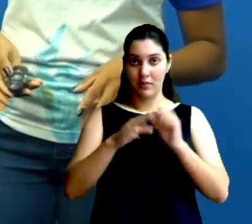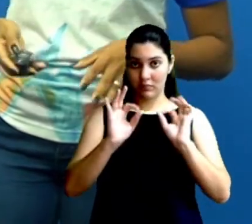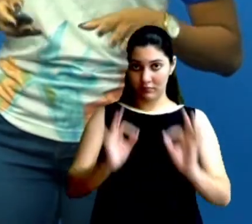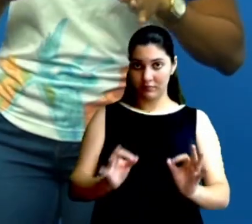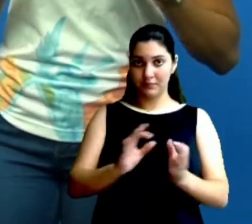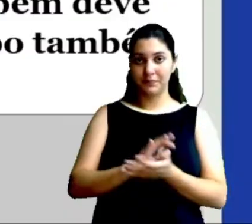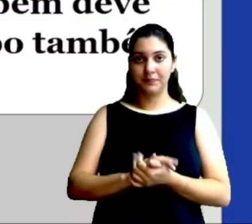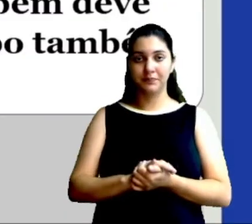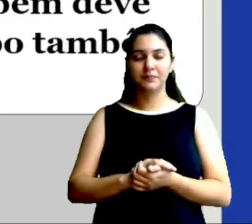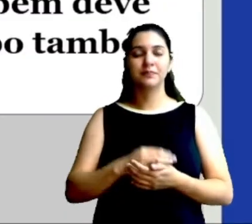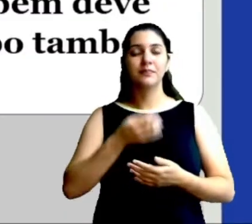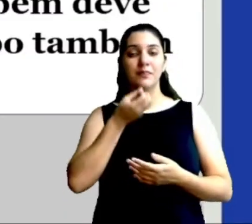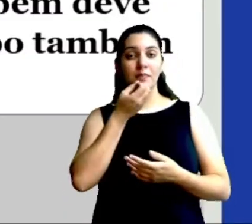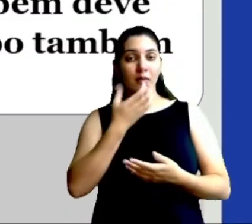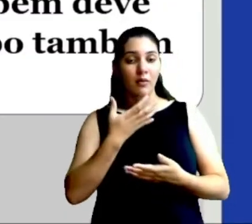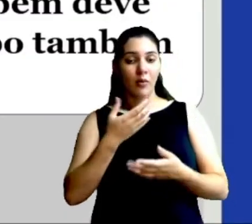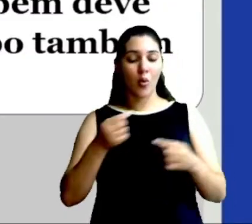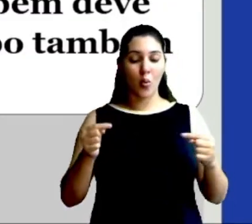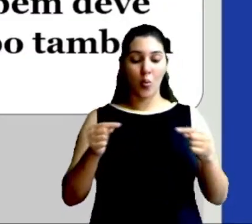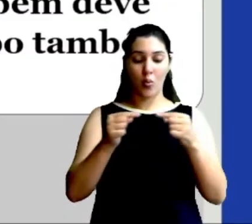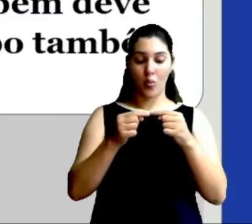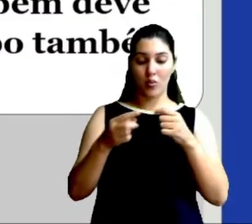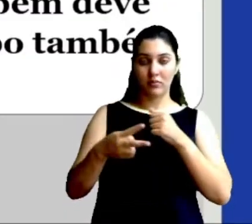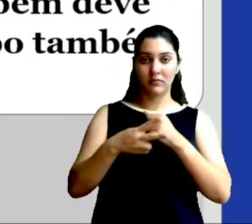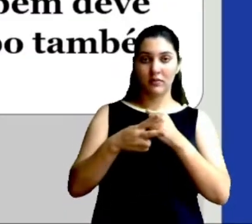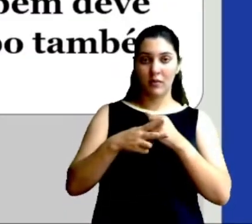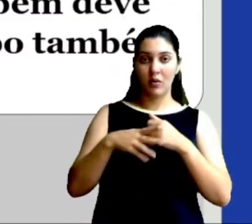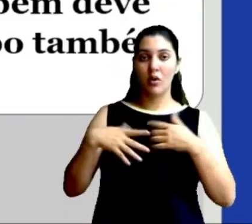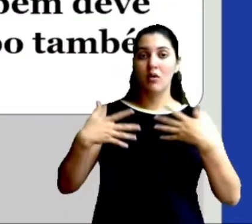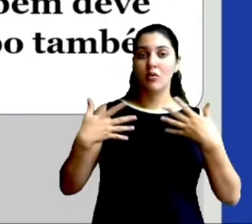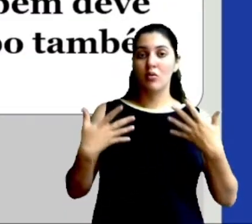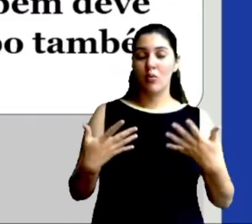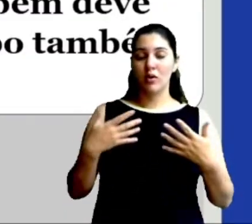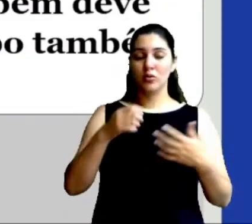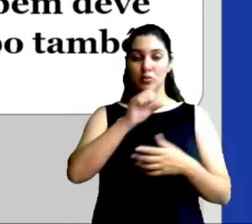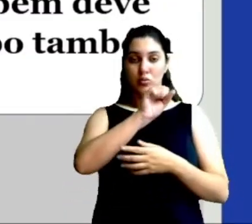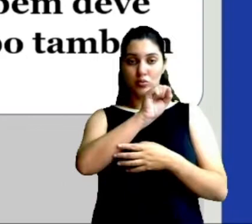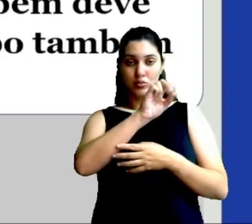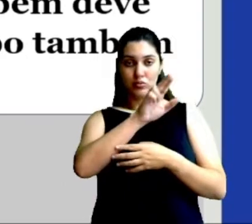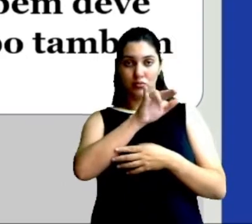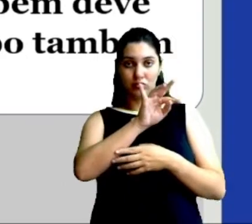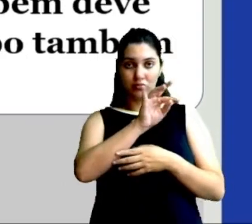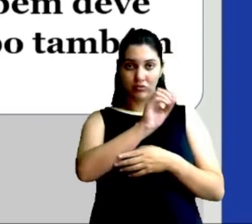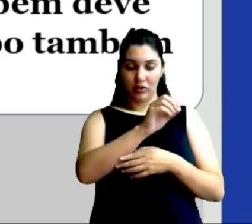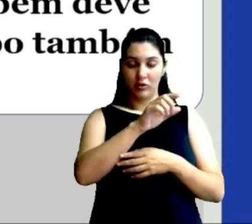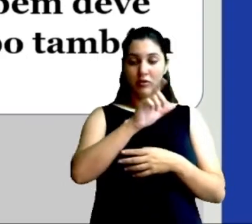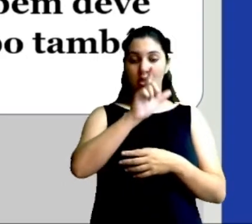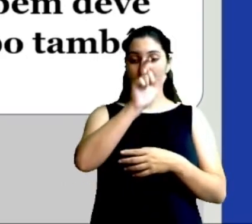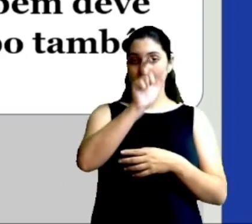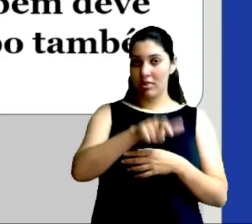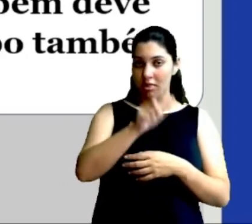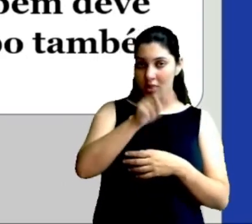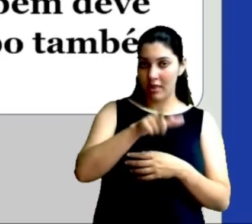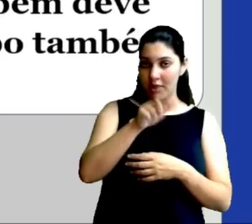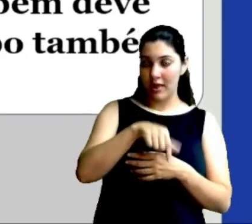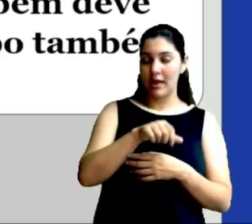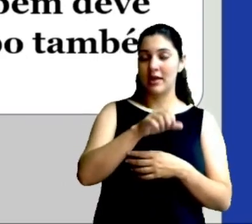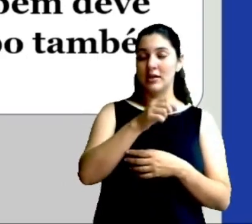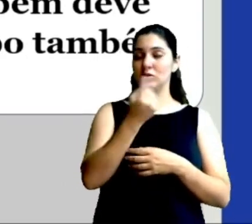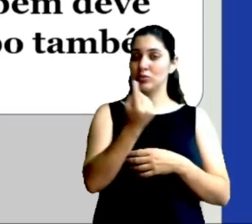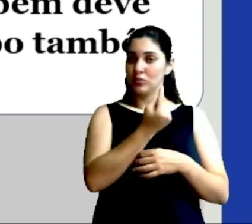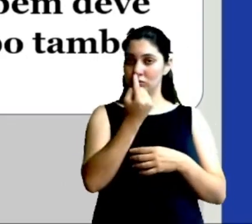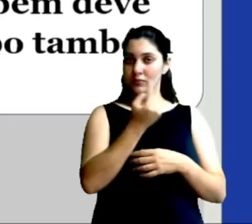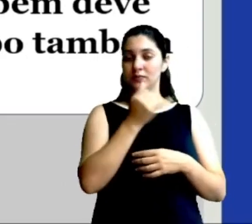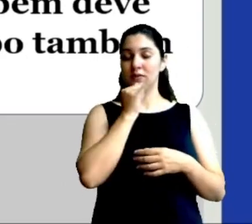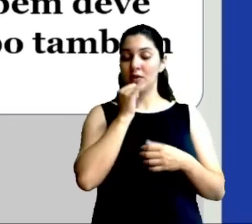certo? Bom, concordância verbal é quando o sujeito está no singular, tá? O verbo também deve estar.